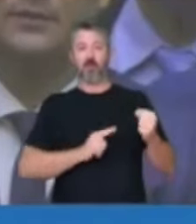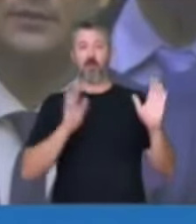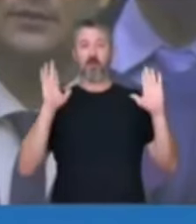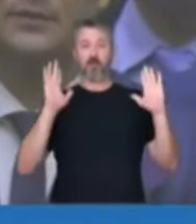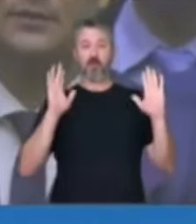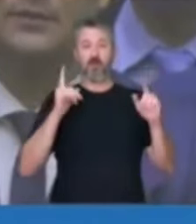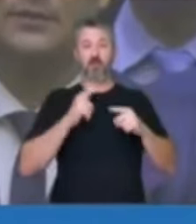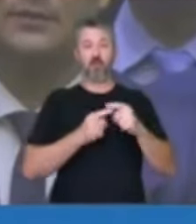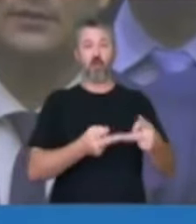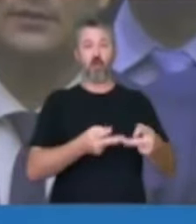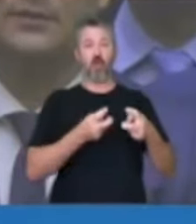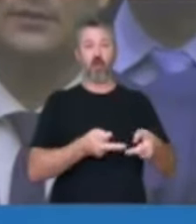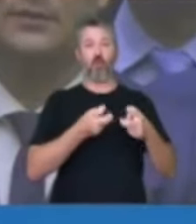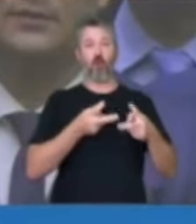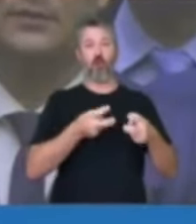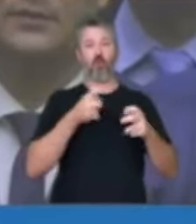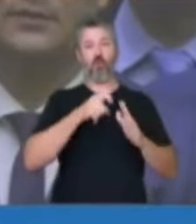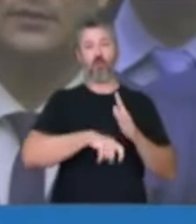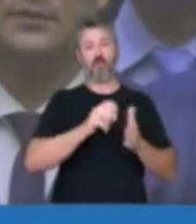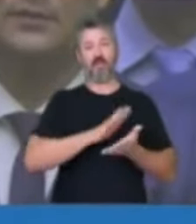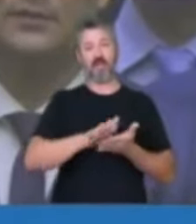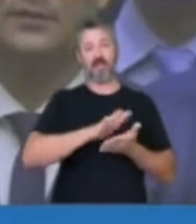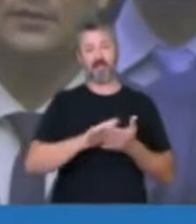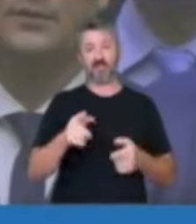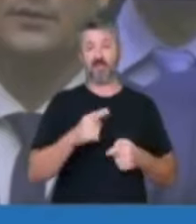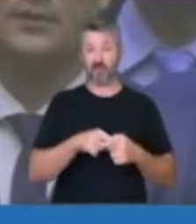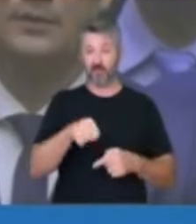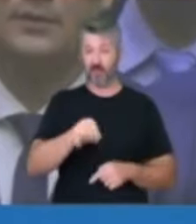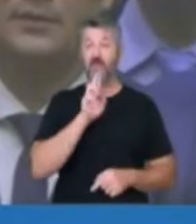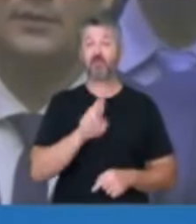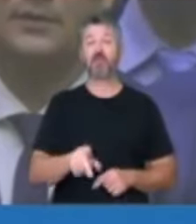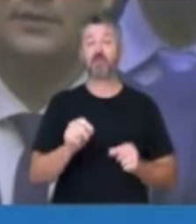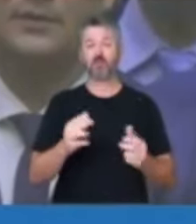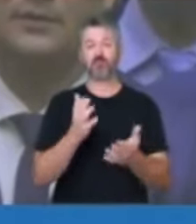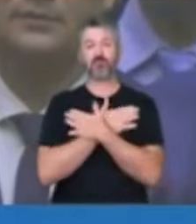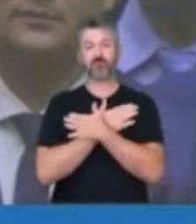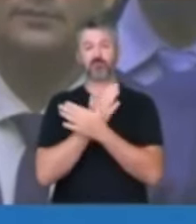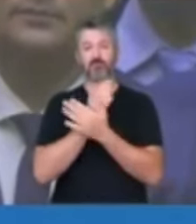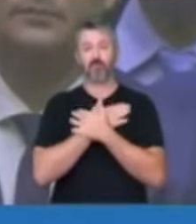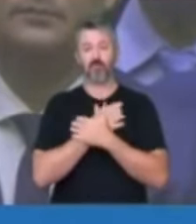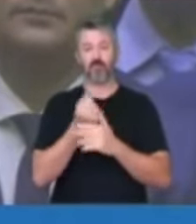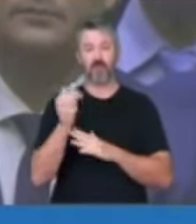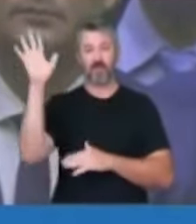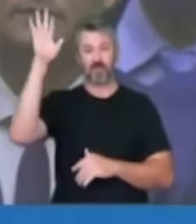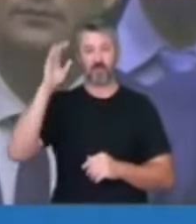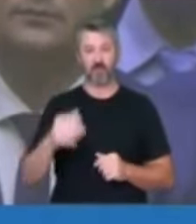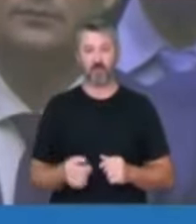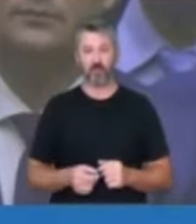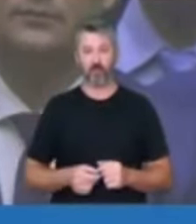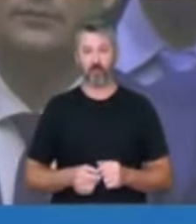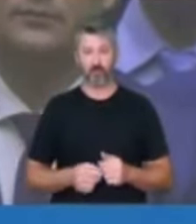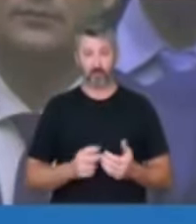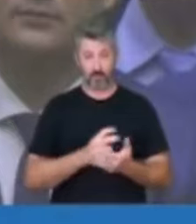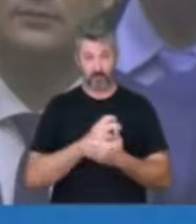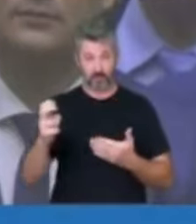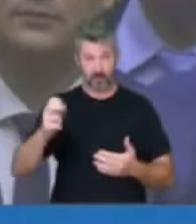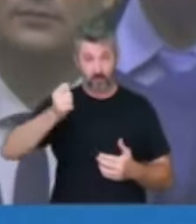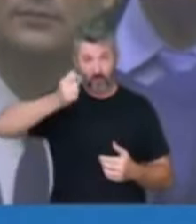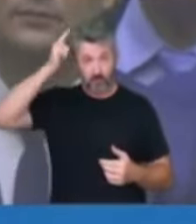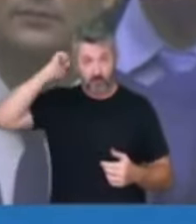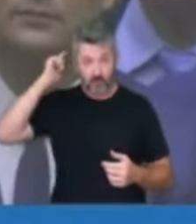taxar e gastar o dinheiro público porque isso daí Vai resultar em desemprego e inflação impeachment de Alexandre de